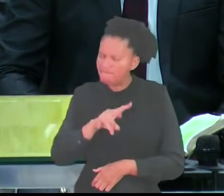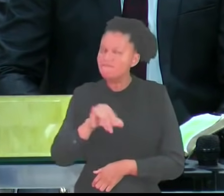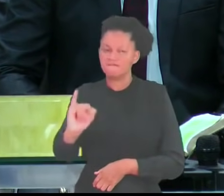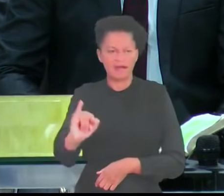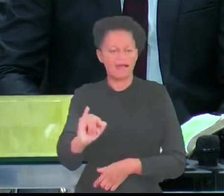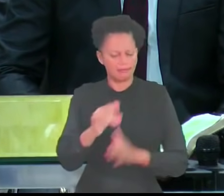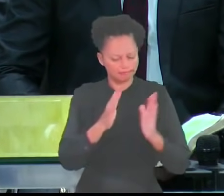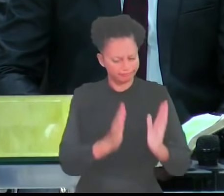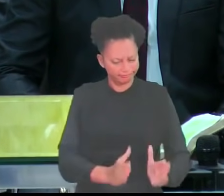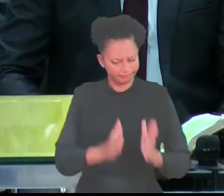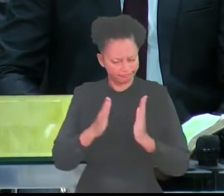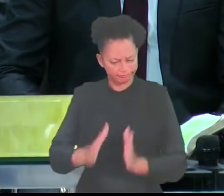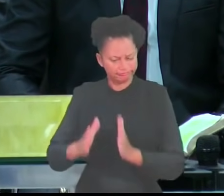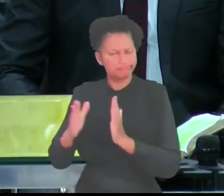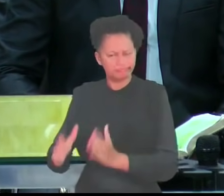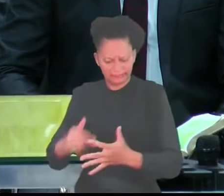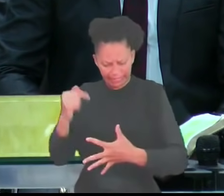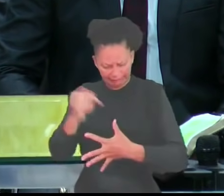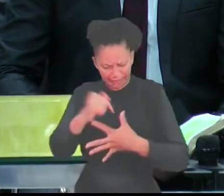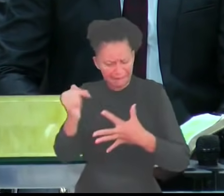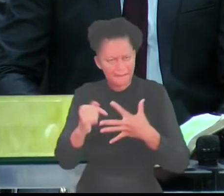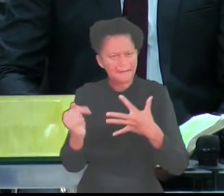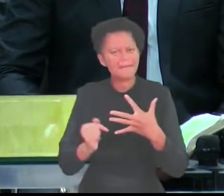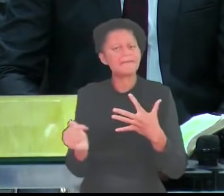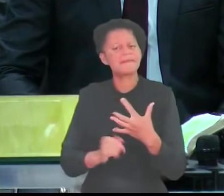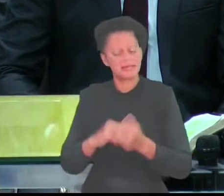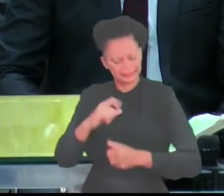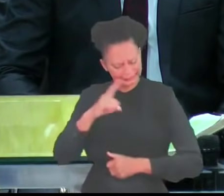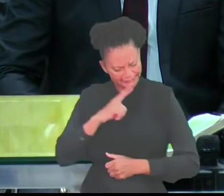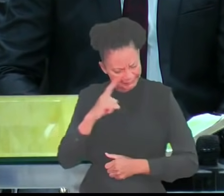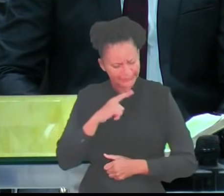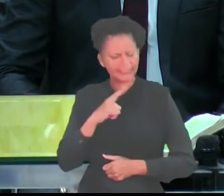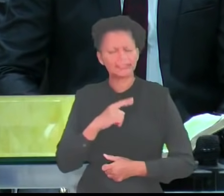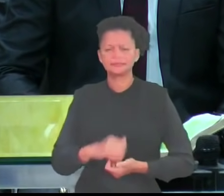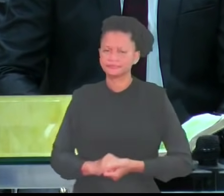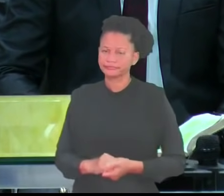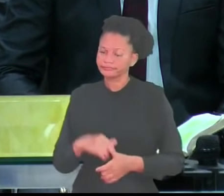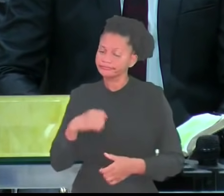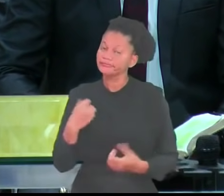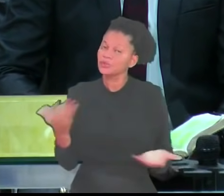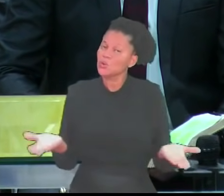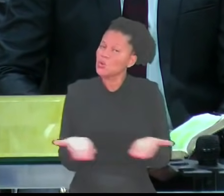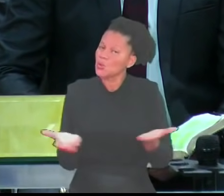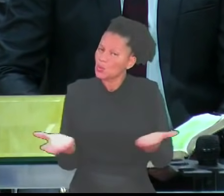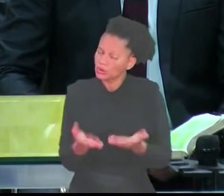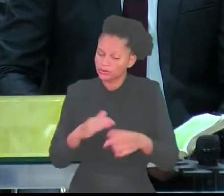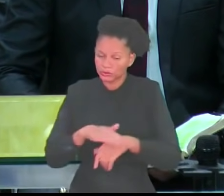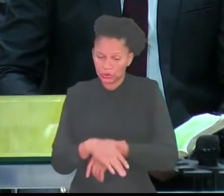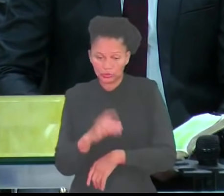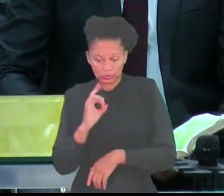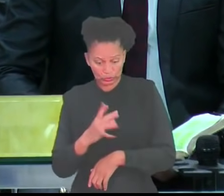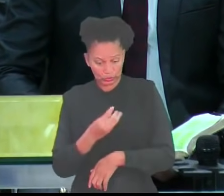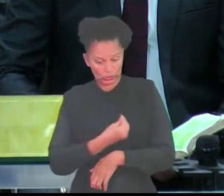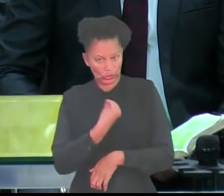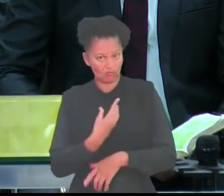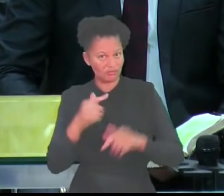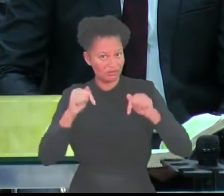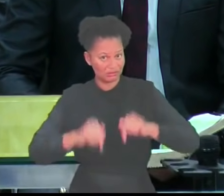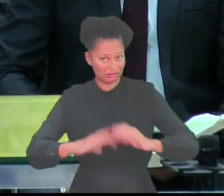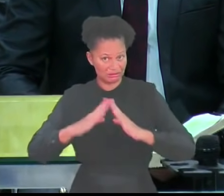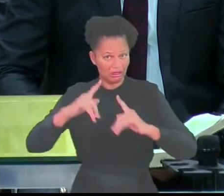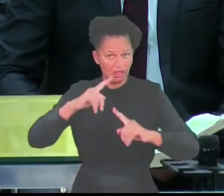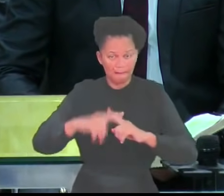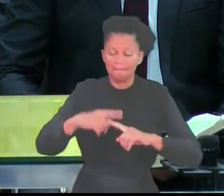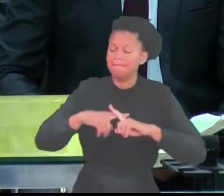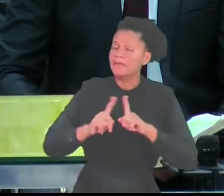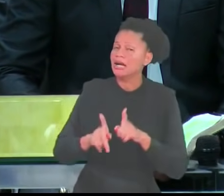cedo ou mais tarde, você vai estar no deserto, no vale. E talvez nessa noite, não só os que estão aqui no templo, mas